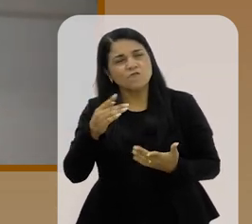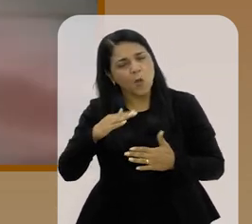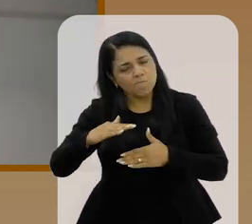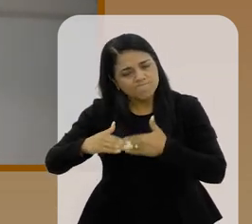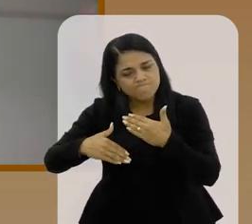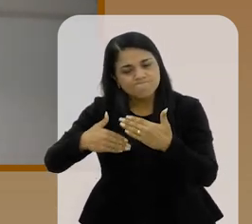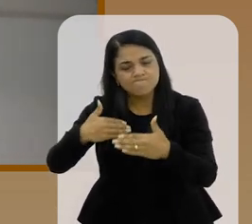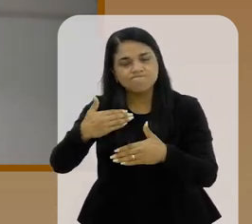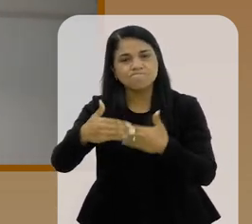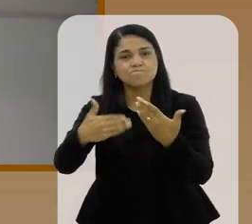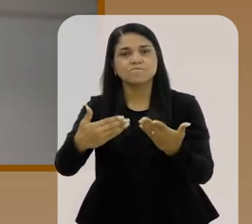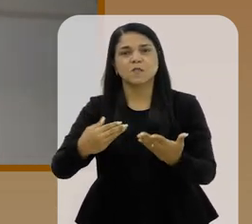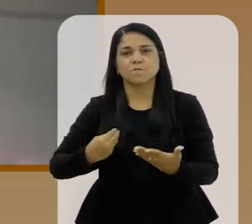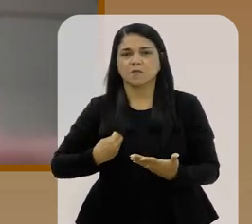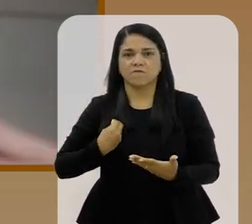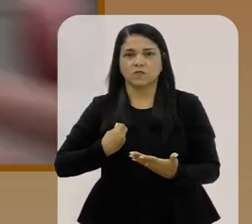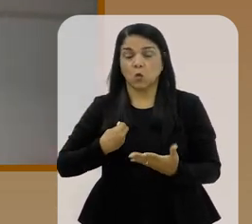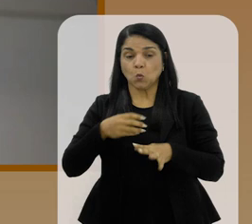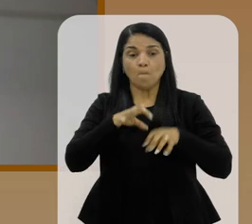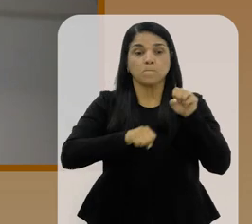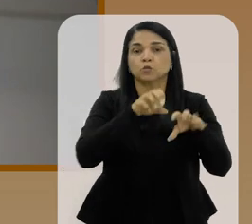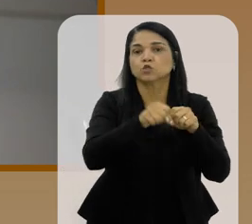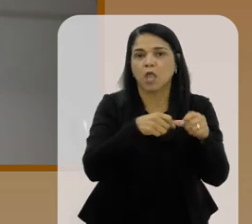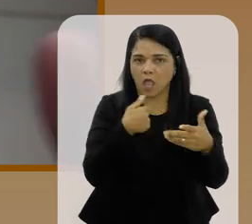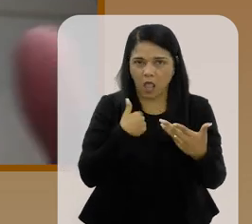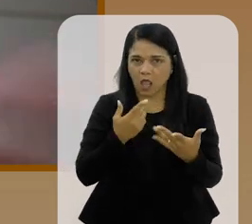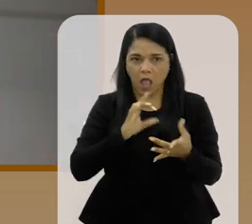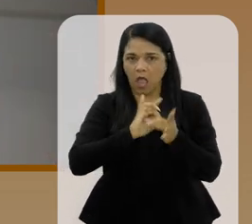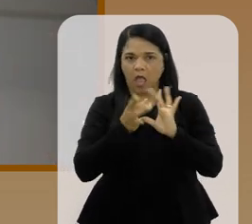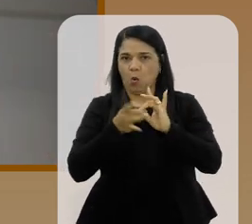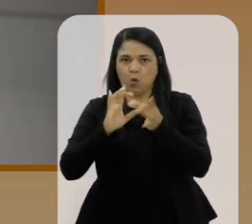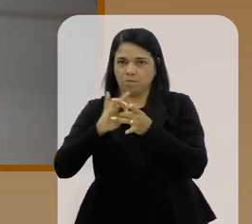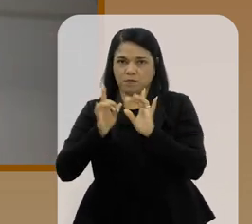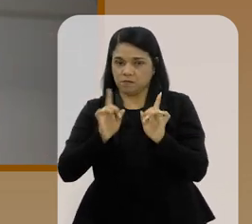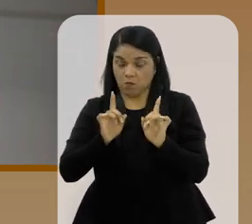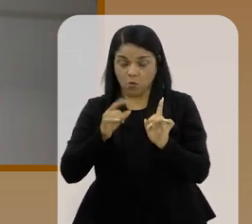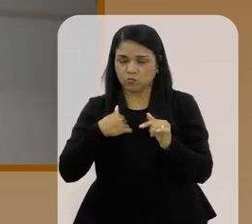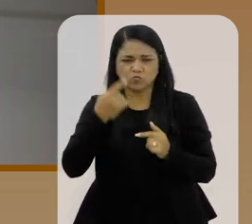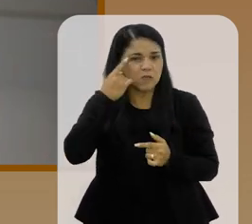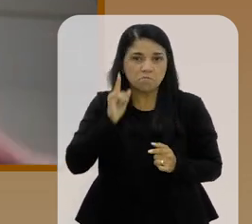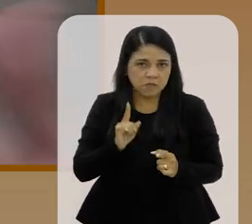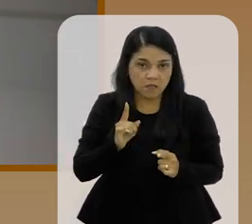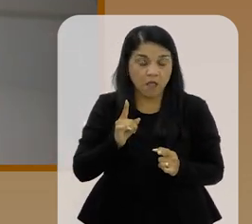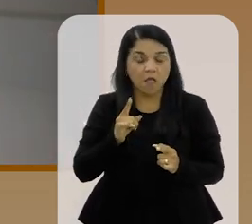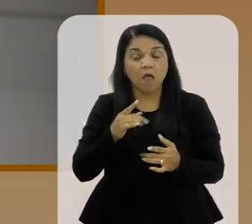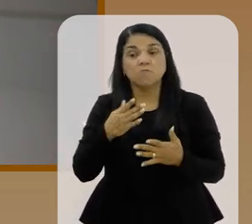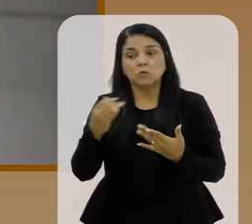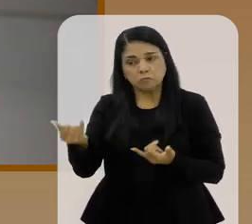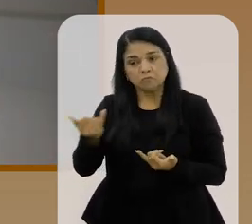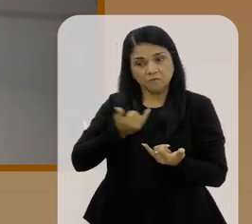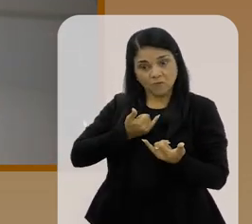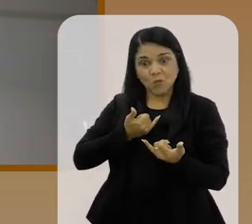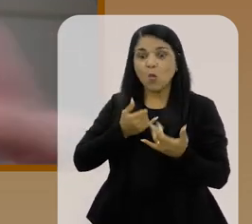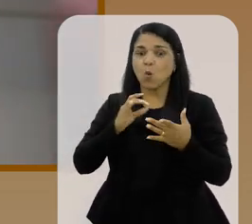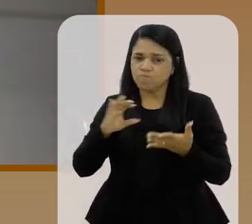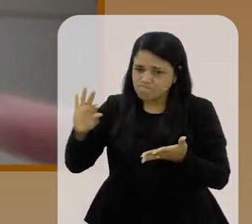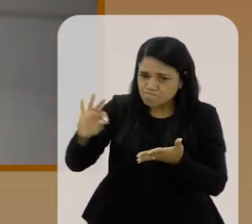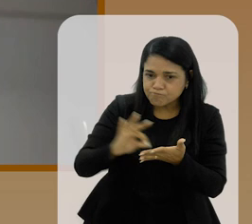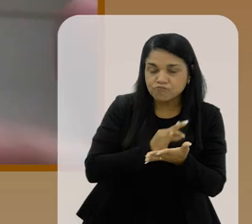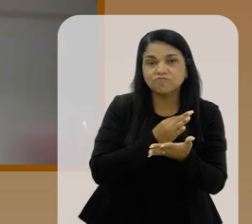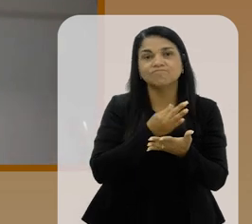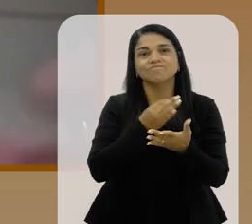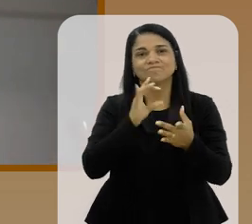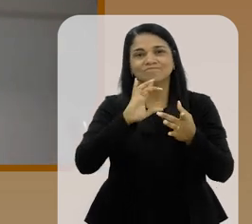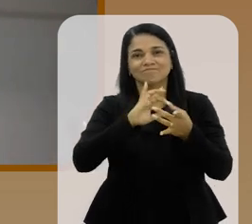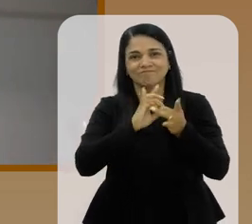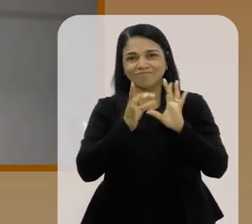foi uma coisa que foi acontecendo. Eu não busquei as Olimpíadas, eu não sabia da existência inicialmente, fiquei sabendo, fiz e entrei mais